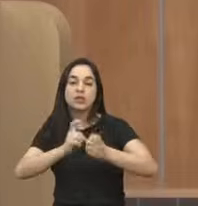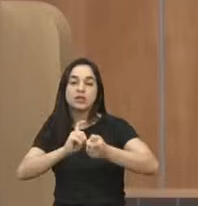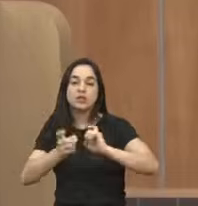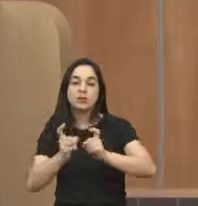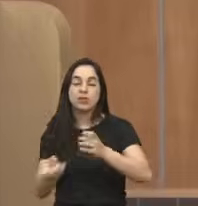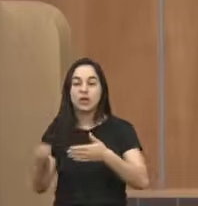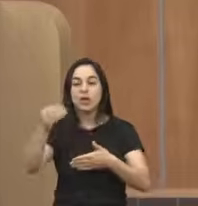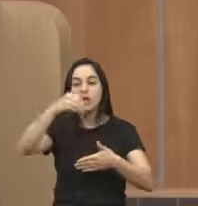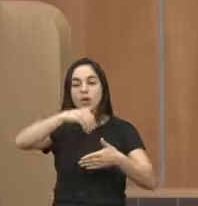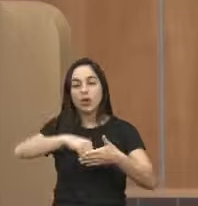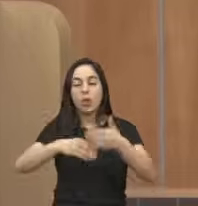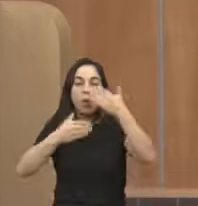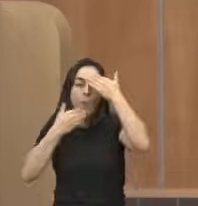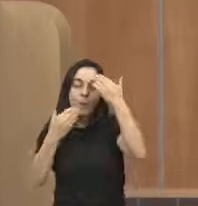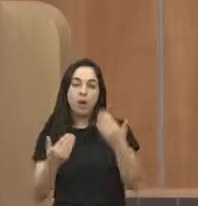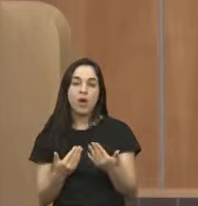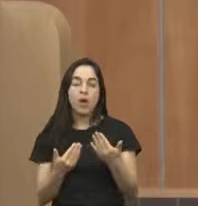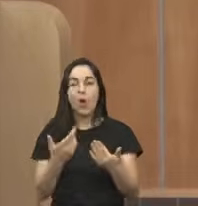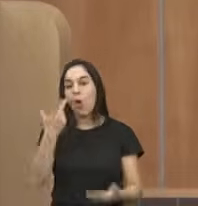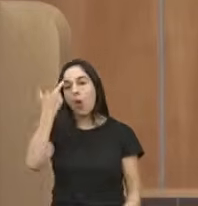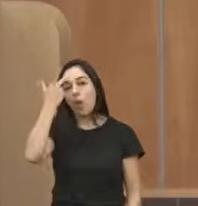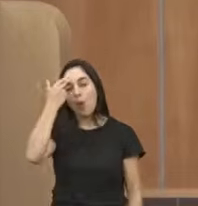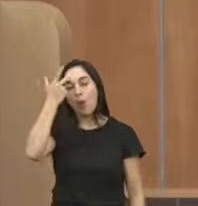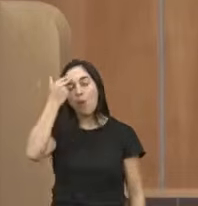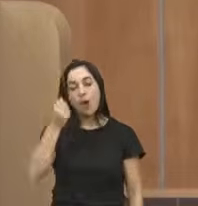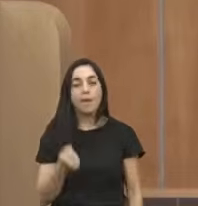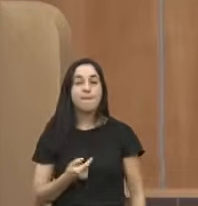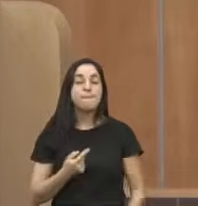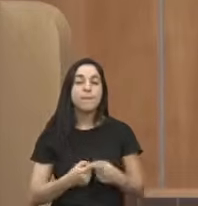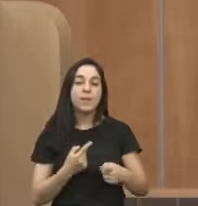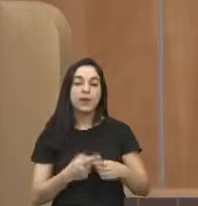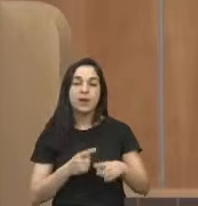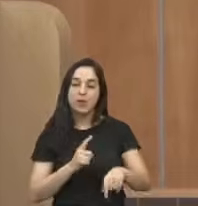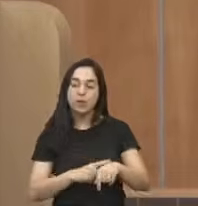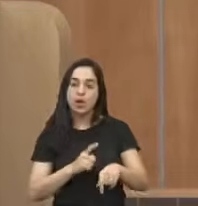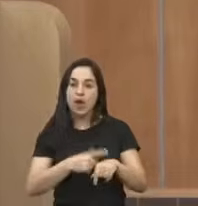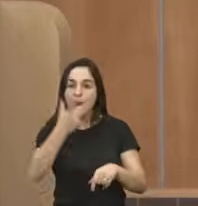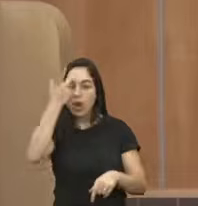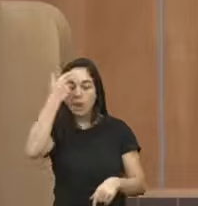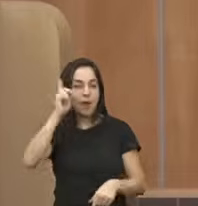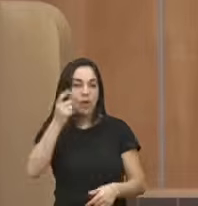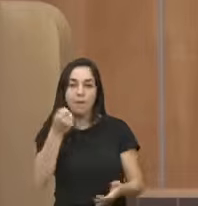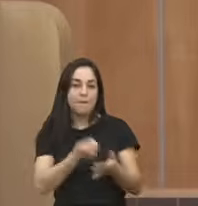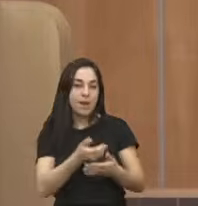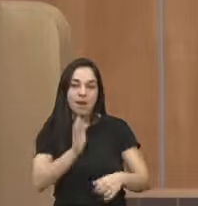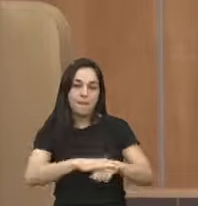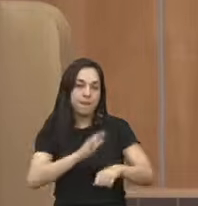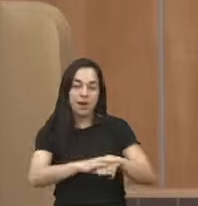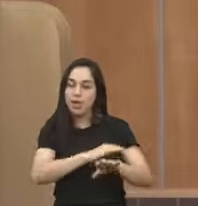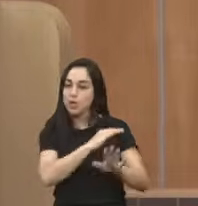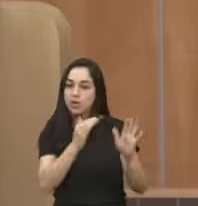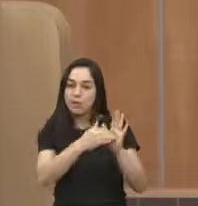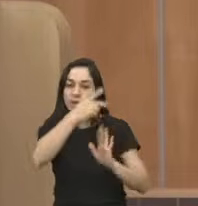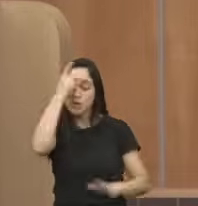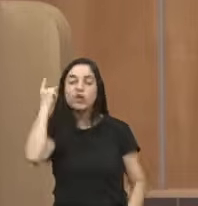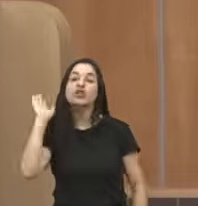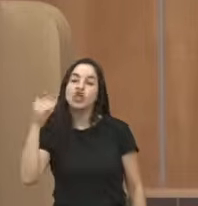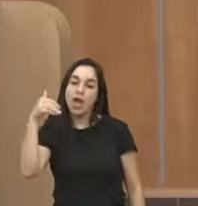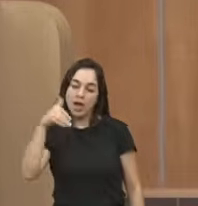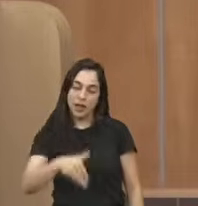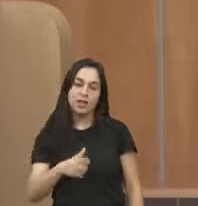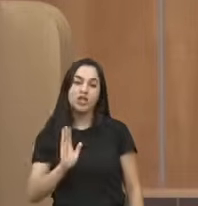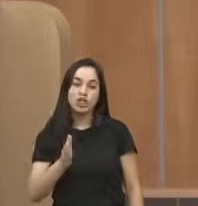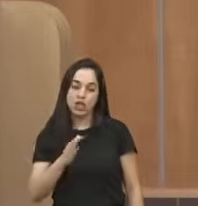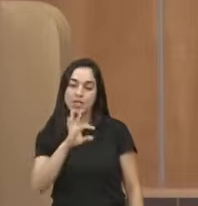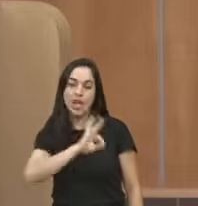ordinária no horário normal. Porque no horário normal não se paga, o pessoal já está aqui da TV, todos os profissionais já estão aqui recebendo